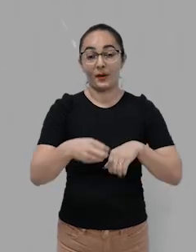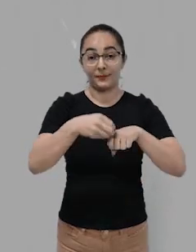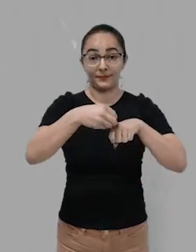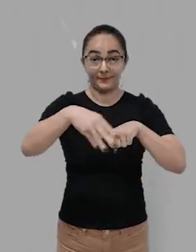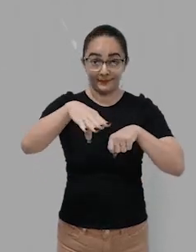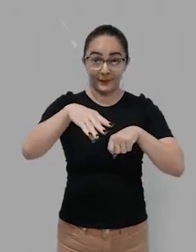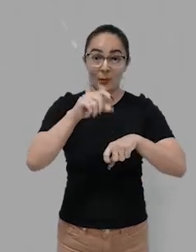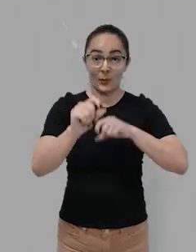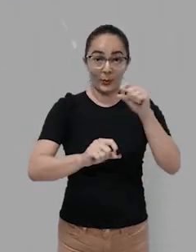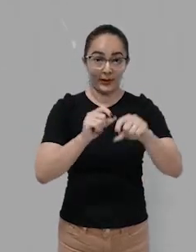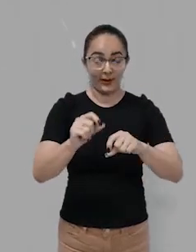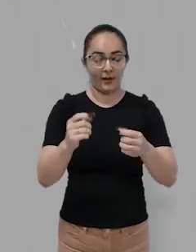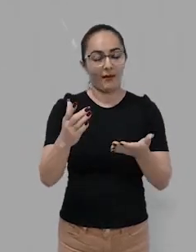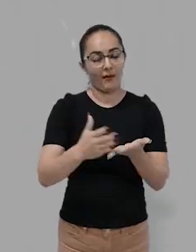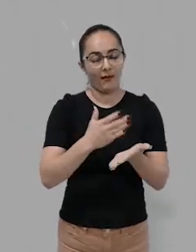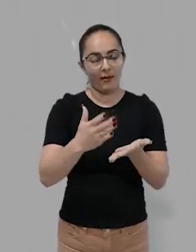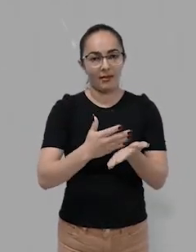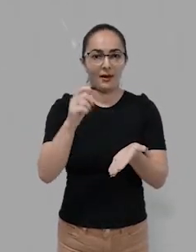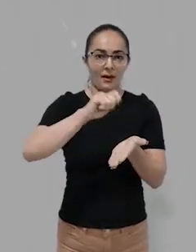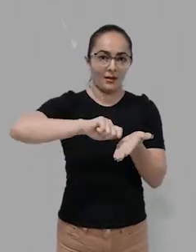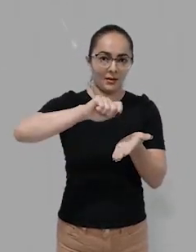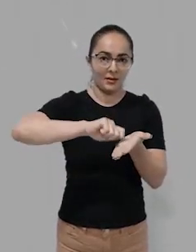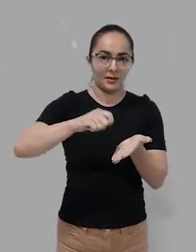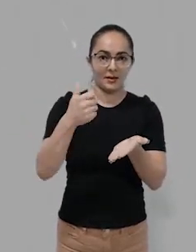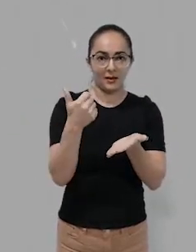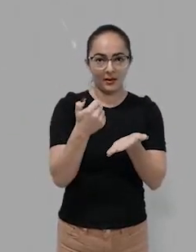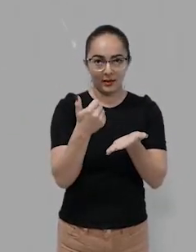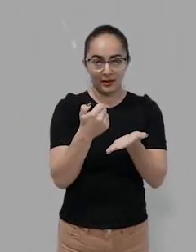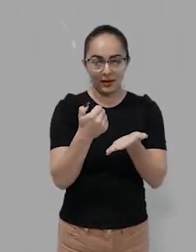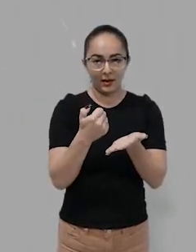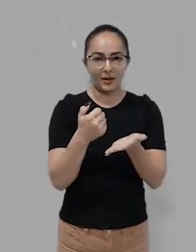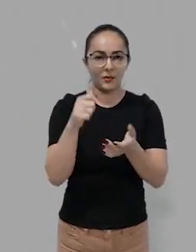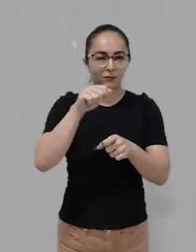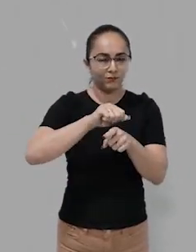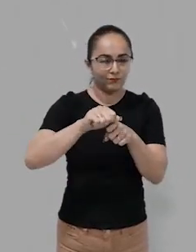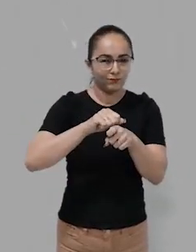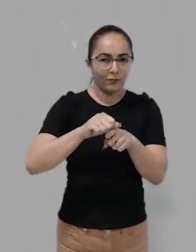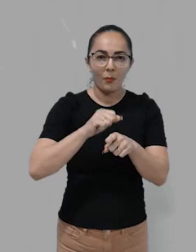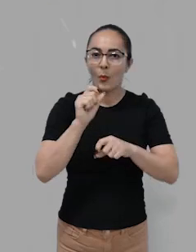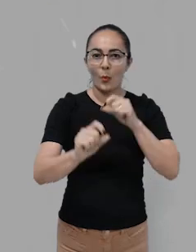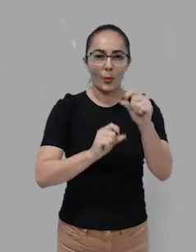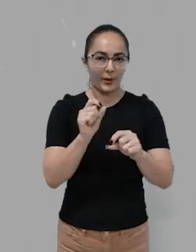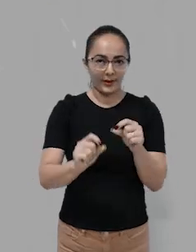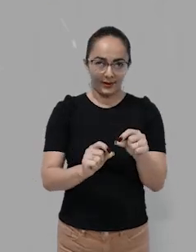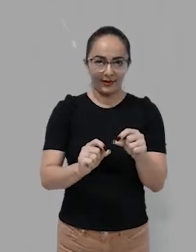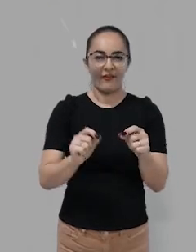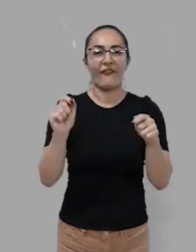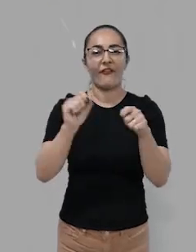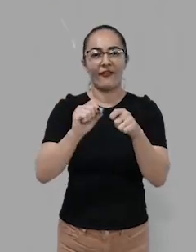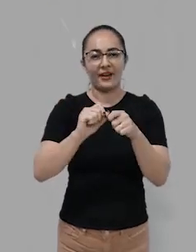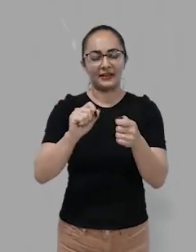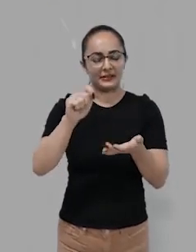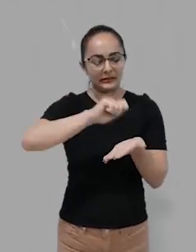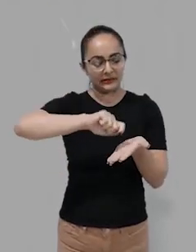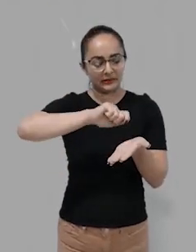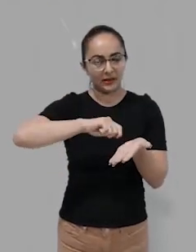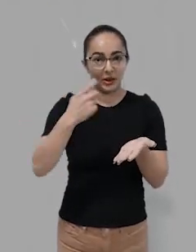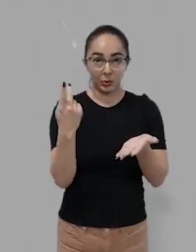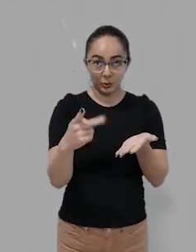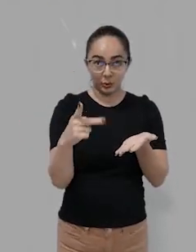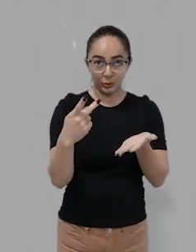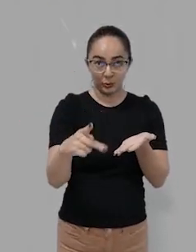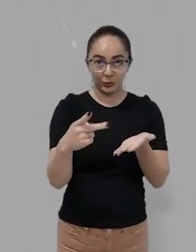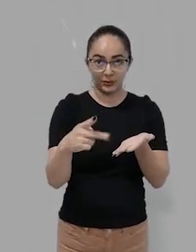turma, caderno, lápis, caneta, borracha. Para quê? Para você fazer suas devidas